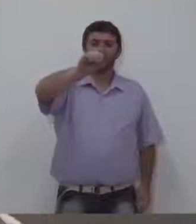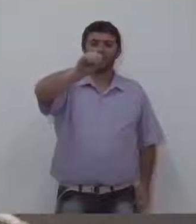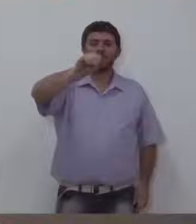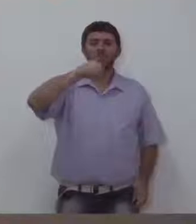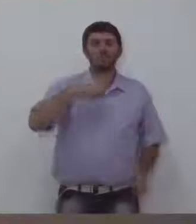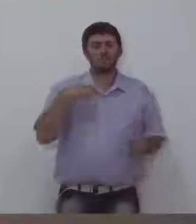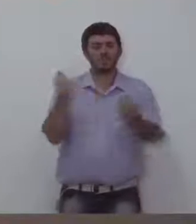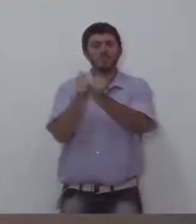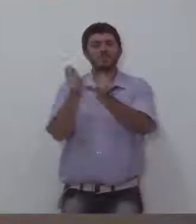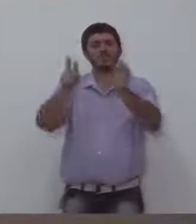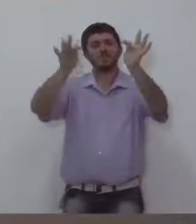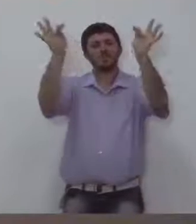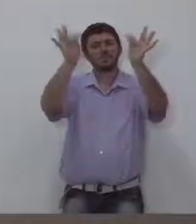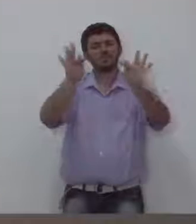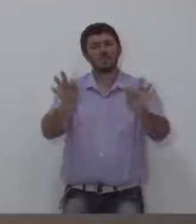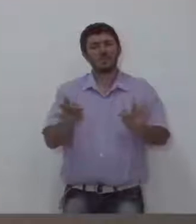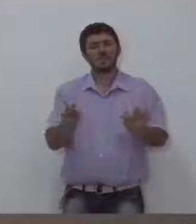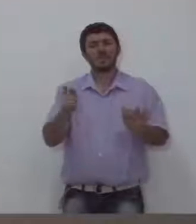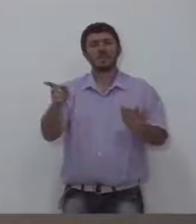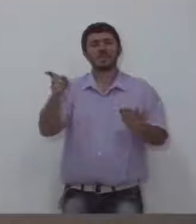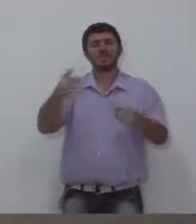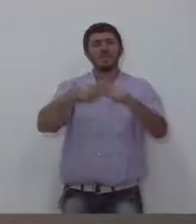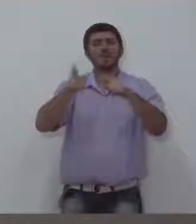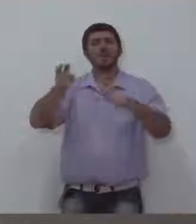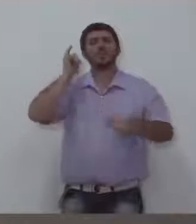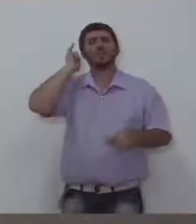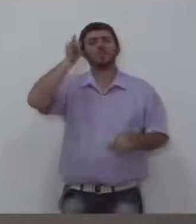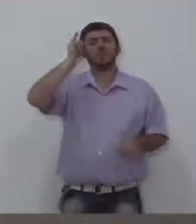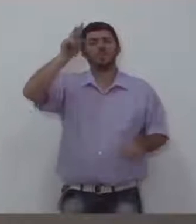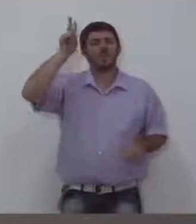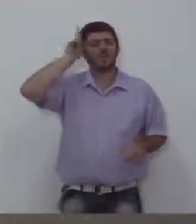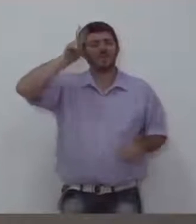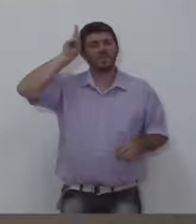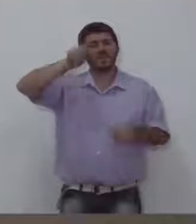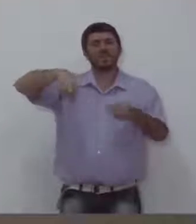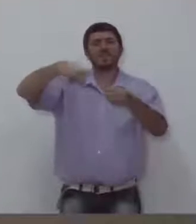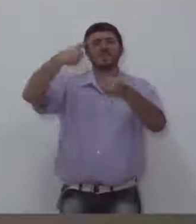dedicação, né, de contar a história da cidade de Vinhedo. E aí me lembrou uma história